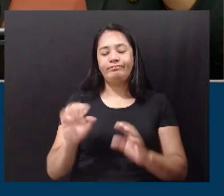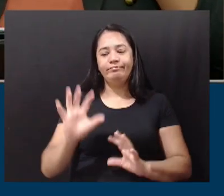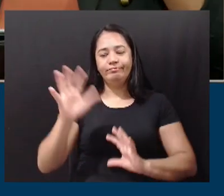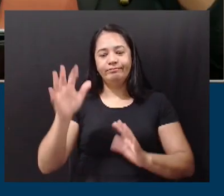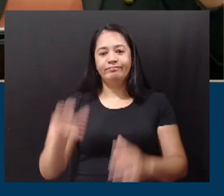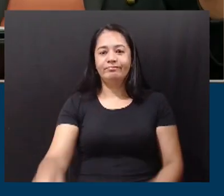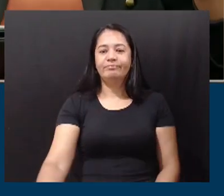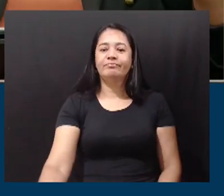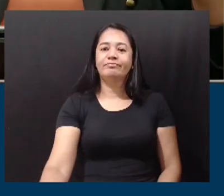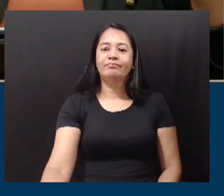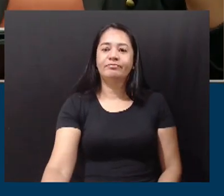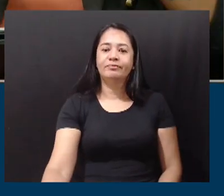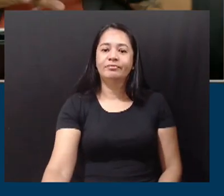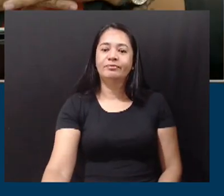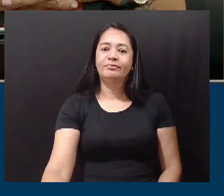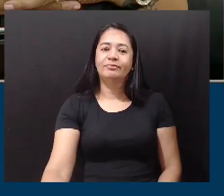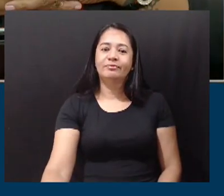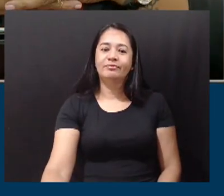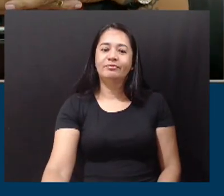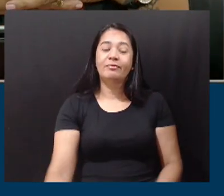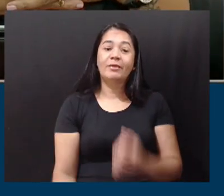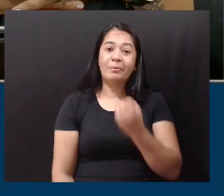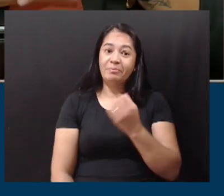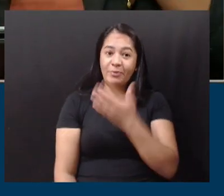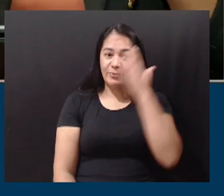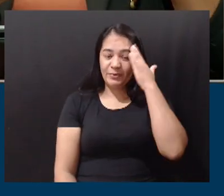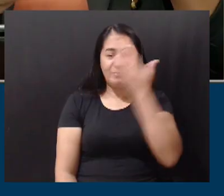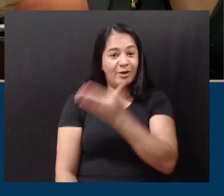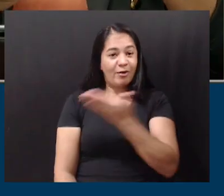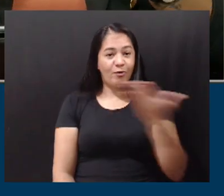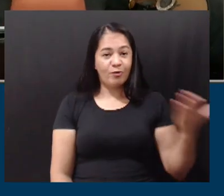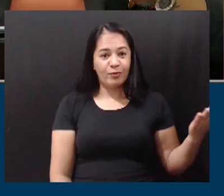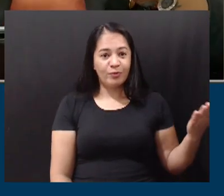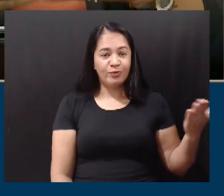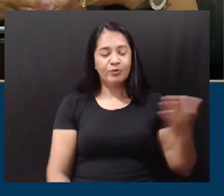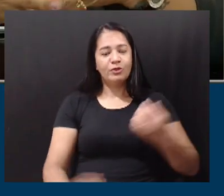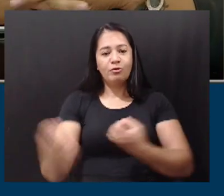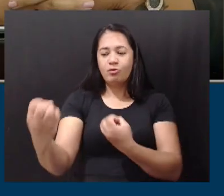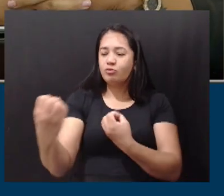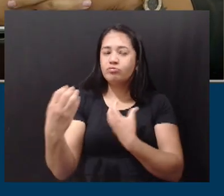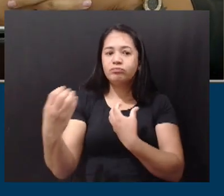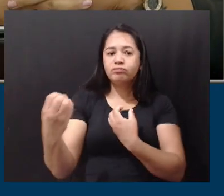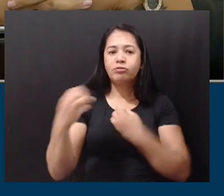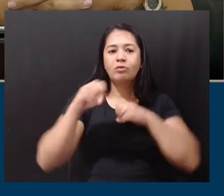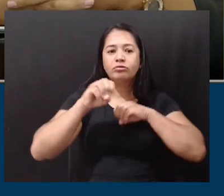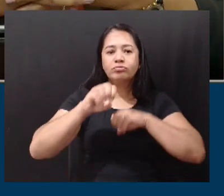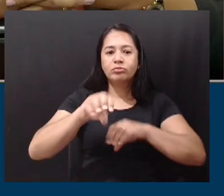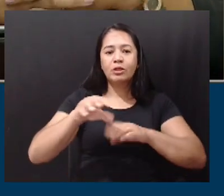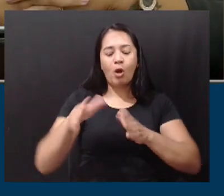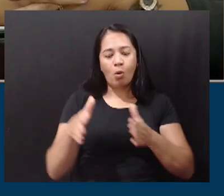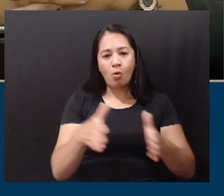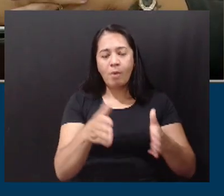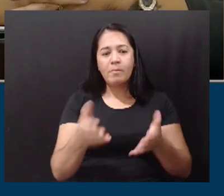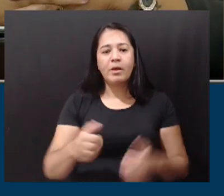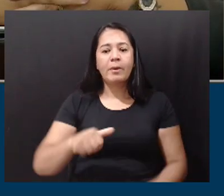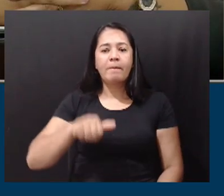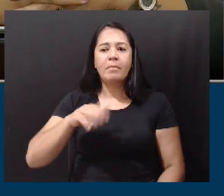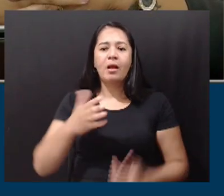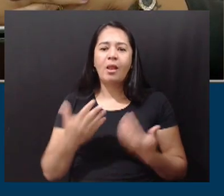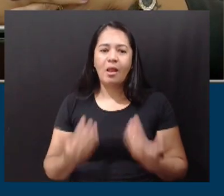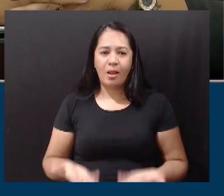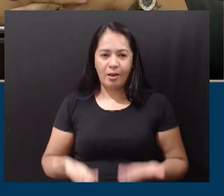muito bom saber que nós temos vocês para nos ensinar um caminho mais leve para a gente percorrer. A gente sabe que